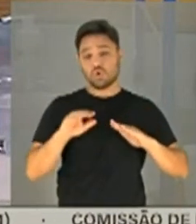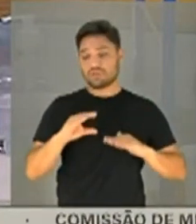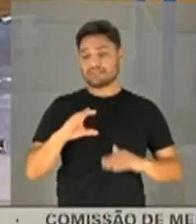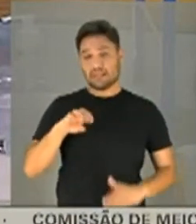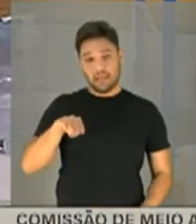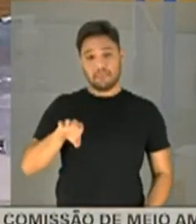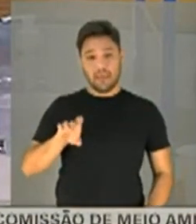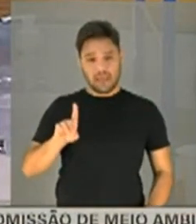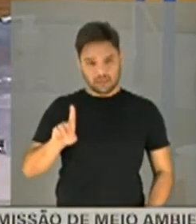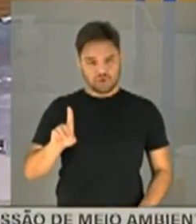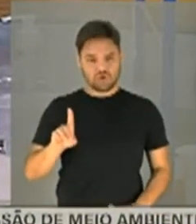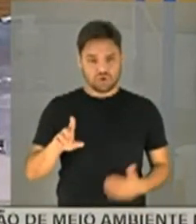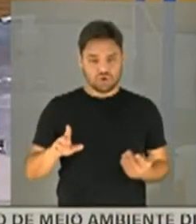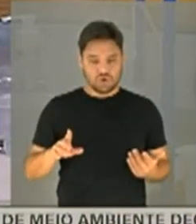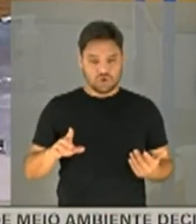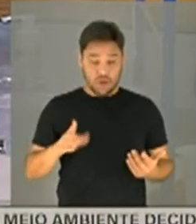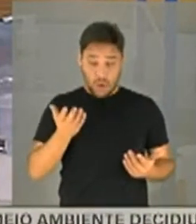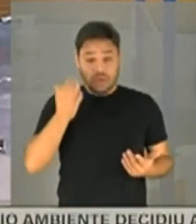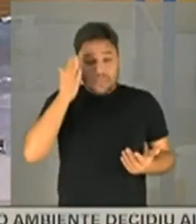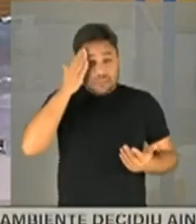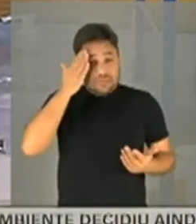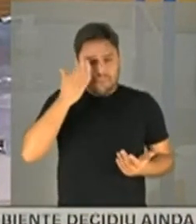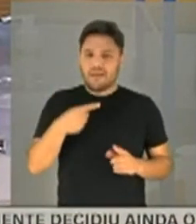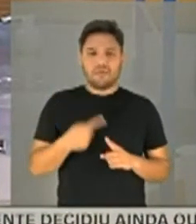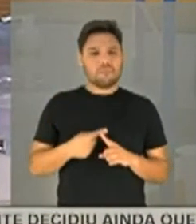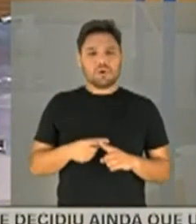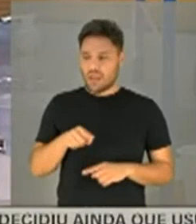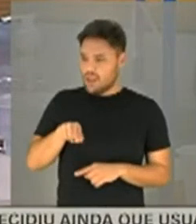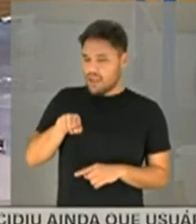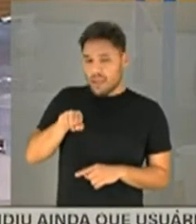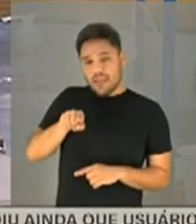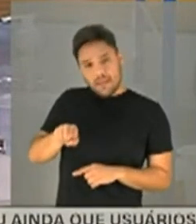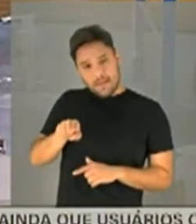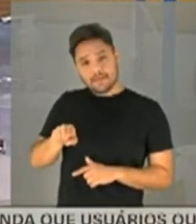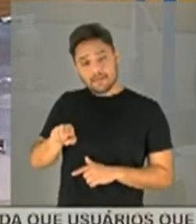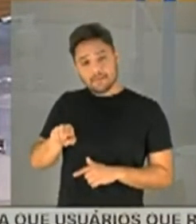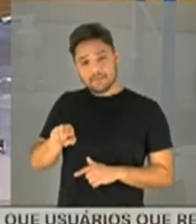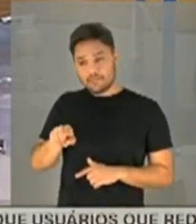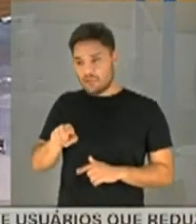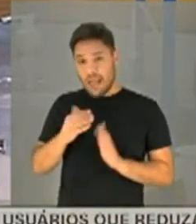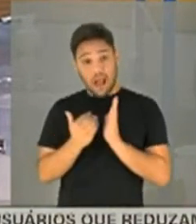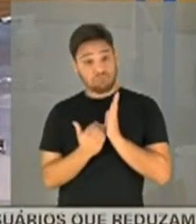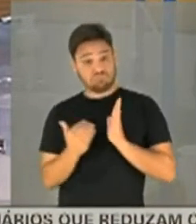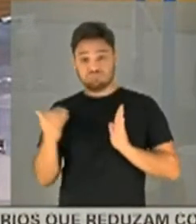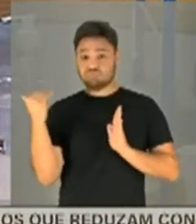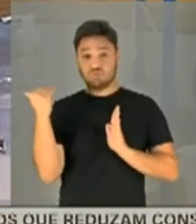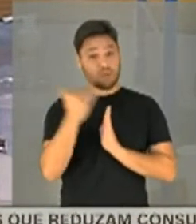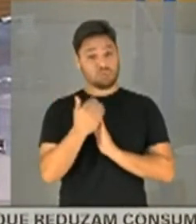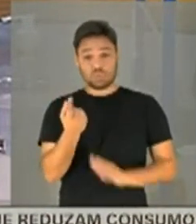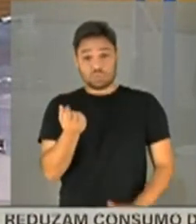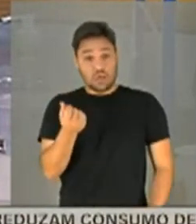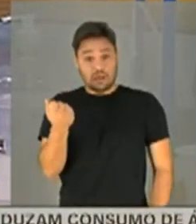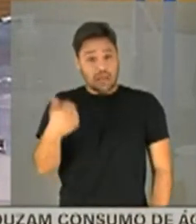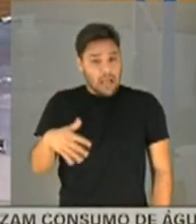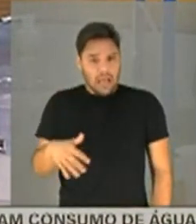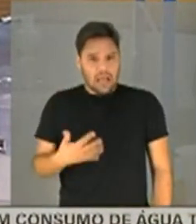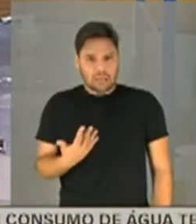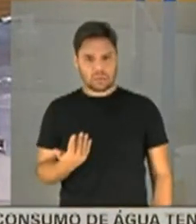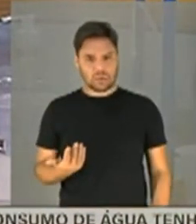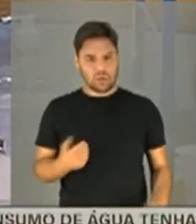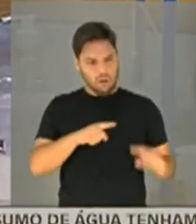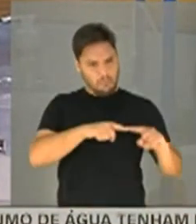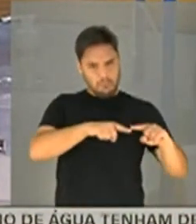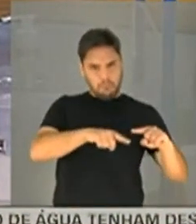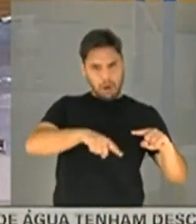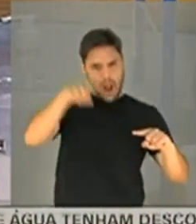CEMED? Isso que eu queria saber, em termos de por que esse abuso tão grande de preço e salto durante um